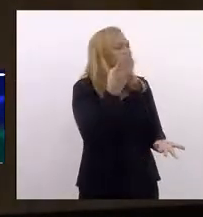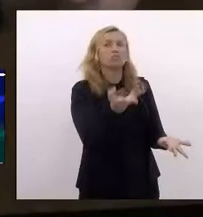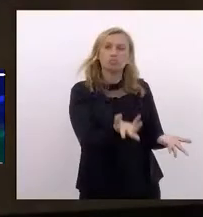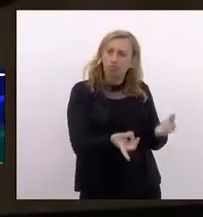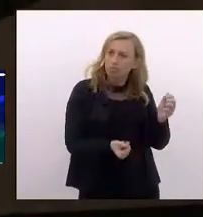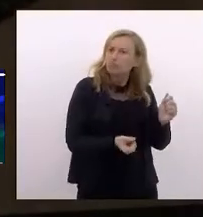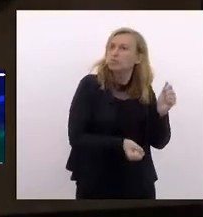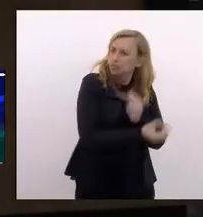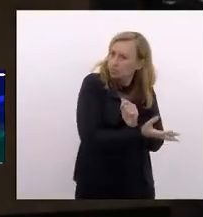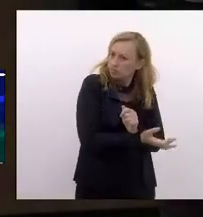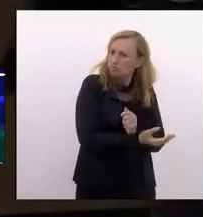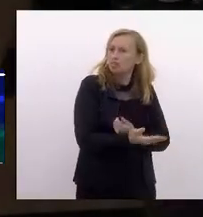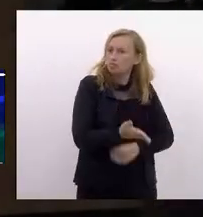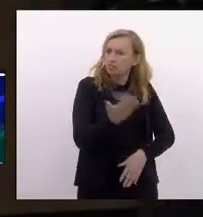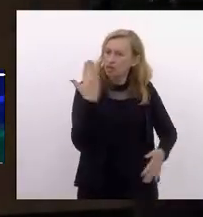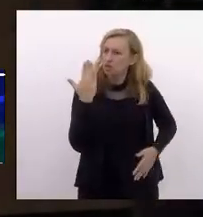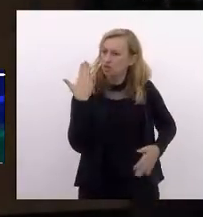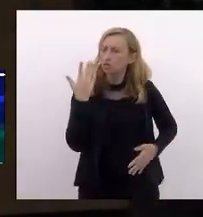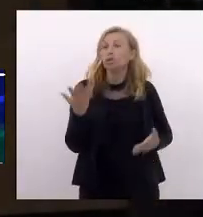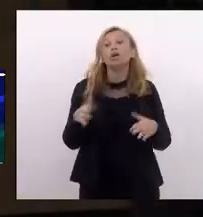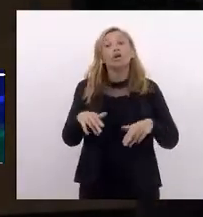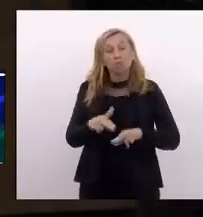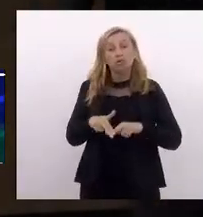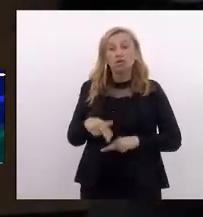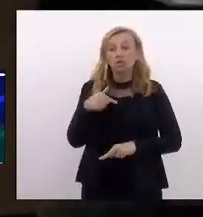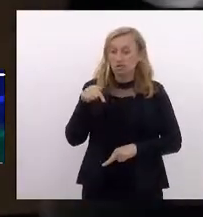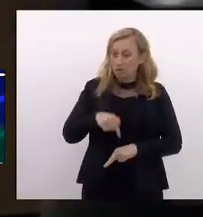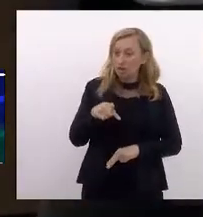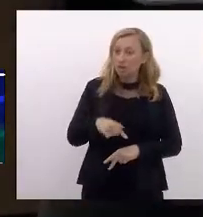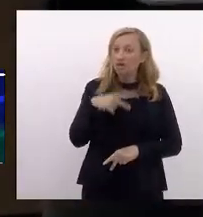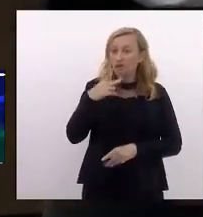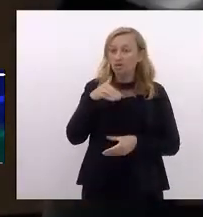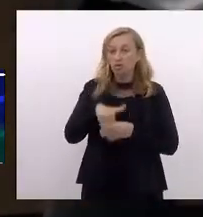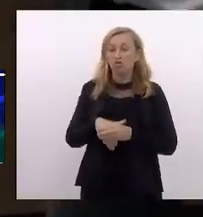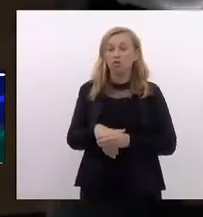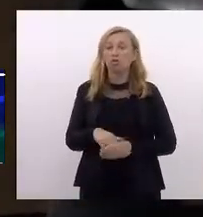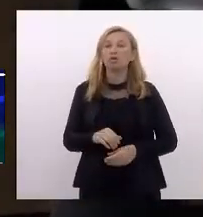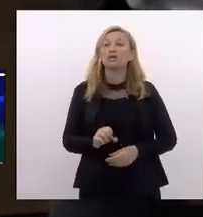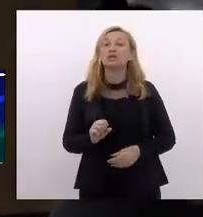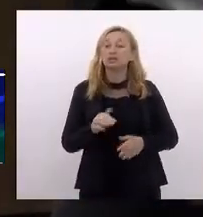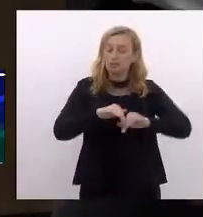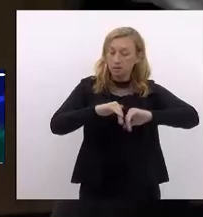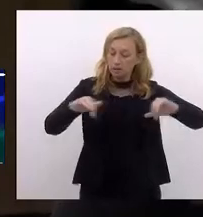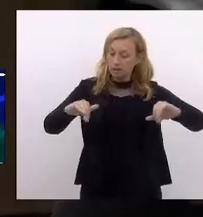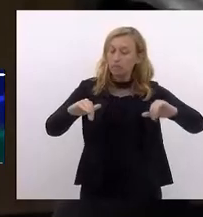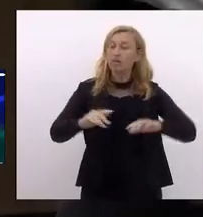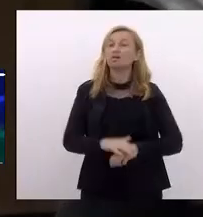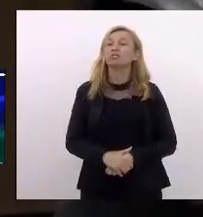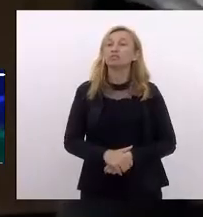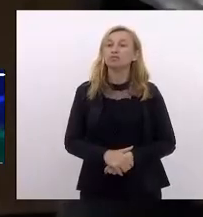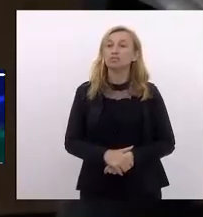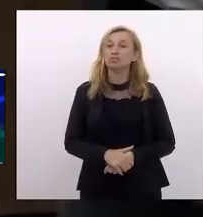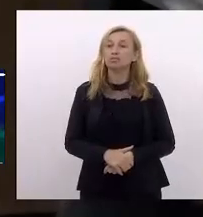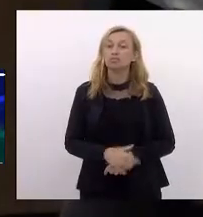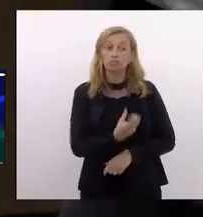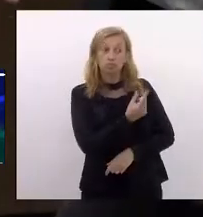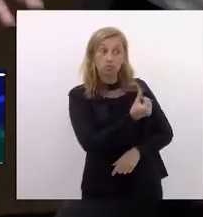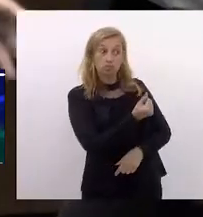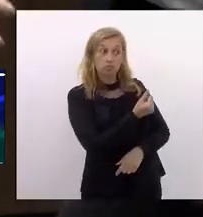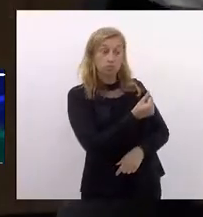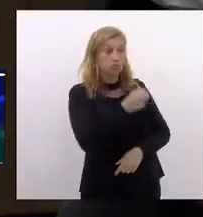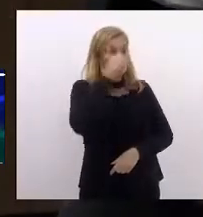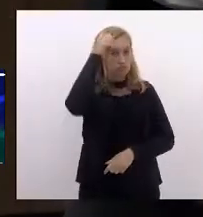do ex-governador bandidos doidos por isso eu tô aqui justificando o meu voto separando-as a